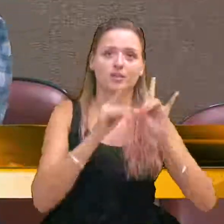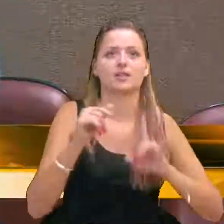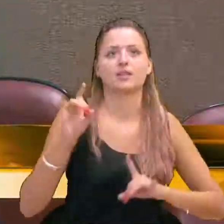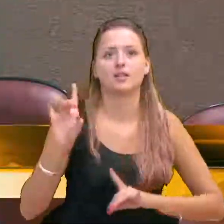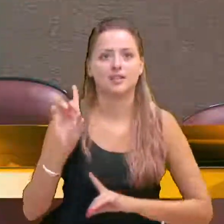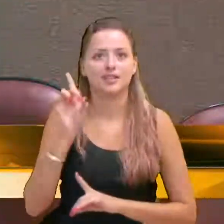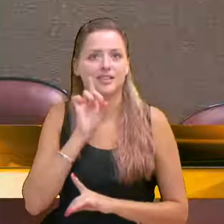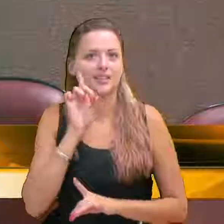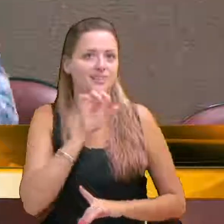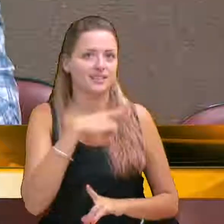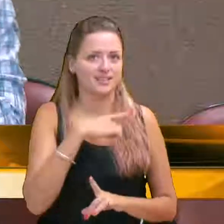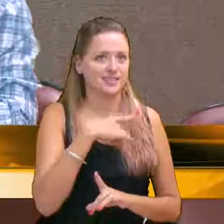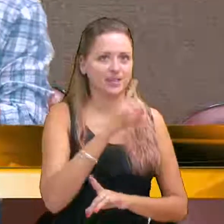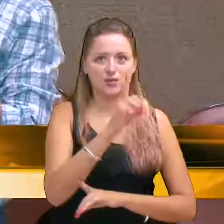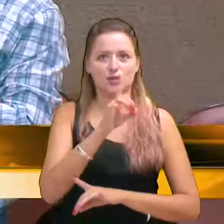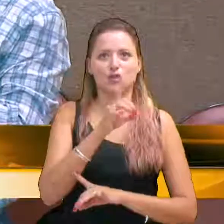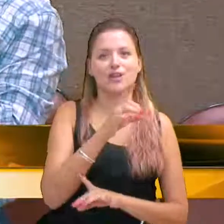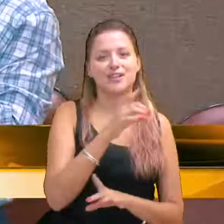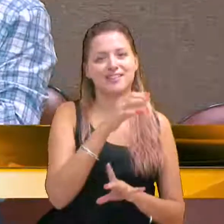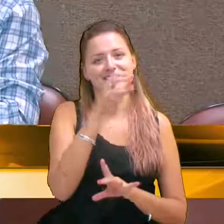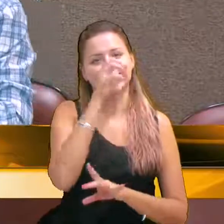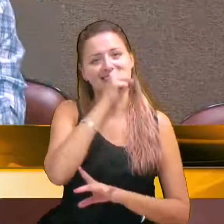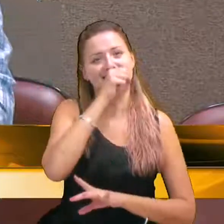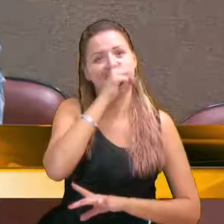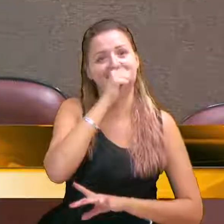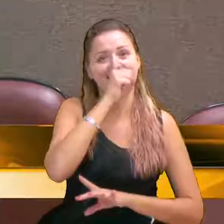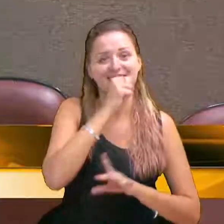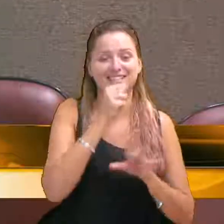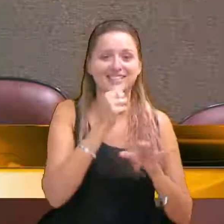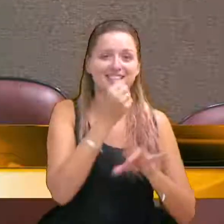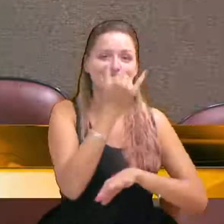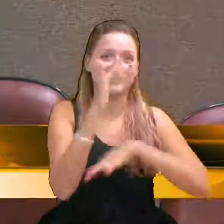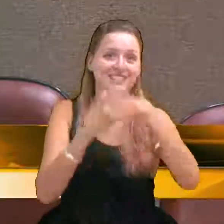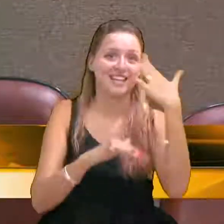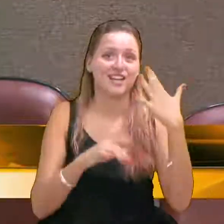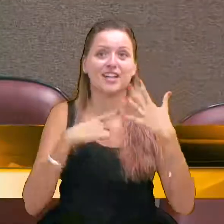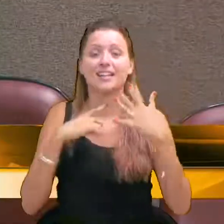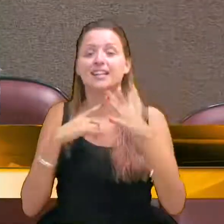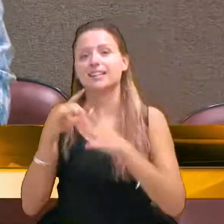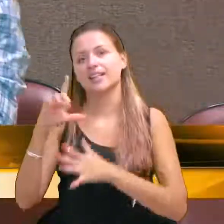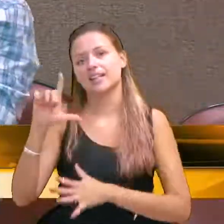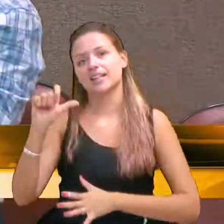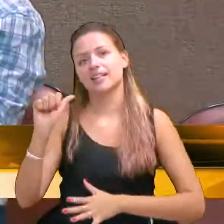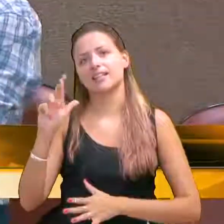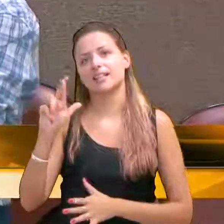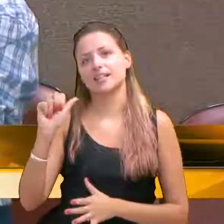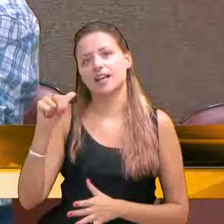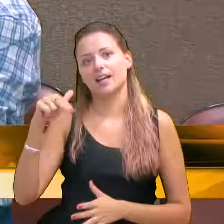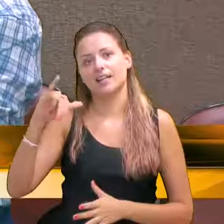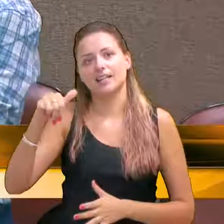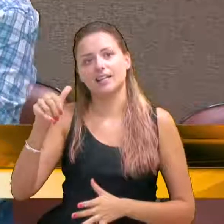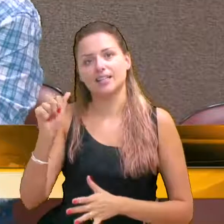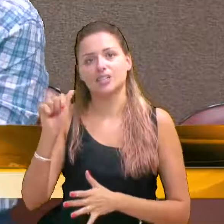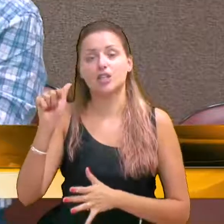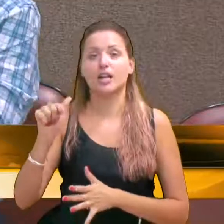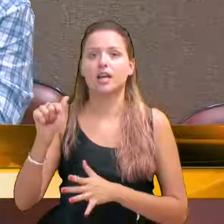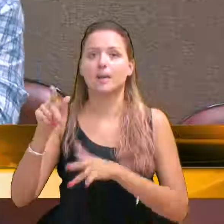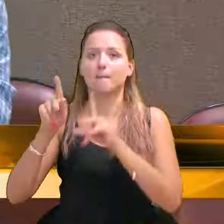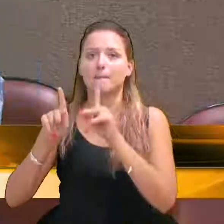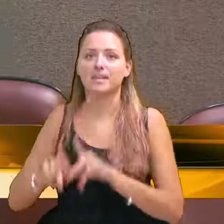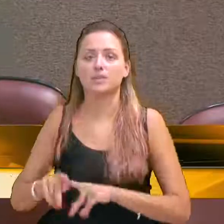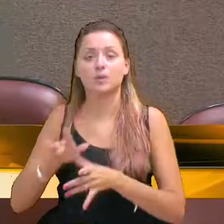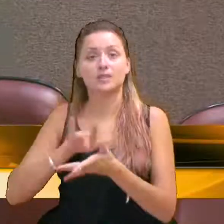só laranjas plantadas, nós temos laranjas criadas aqui no Brasil. E o Lula é o